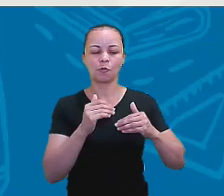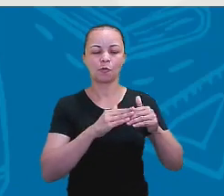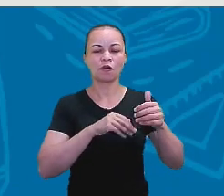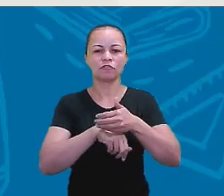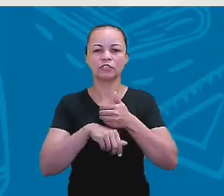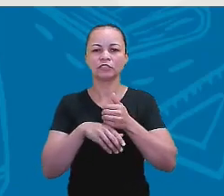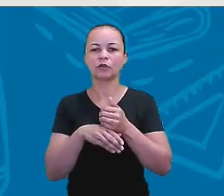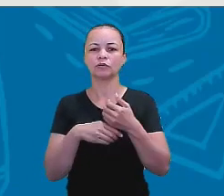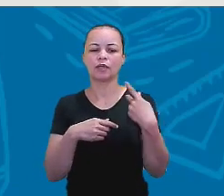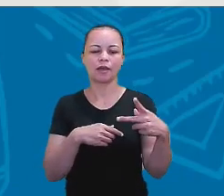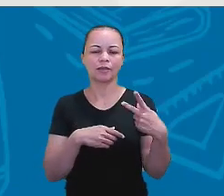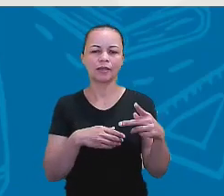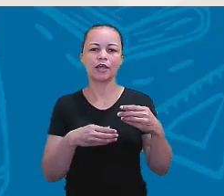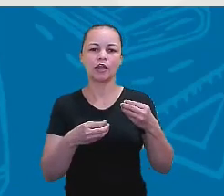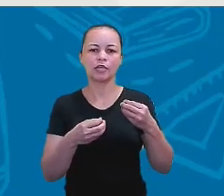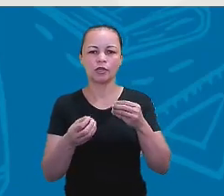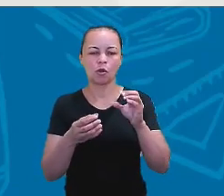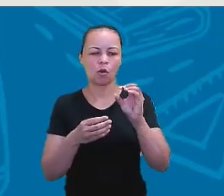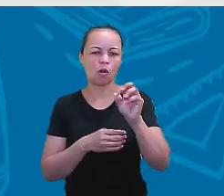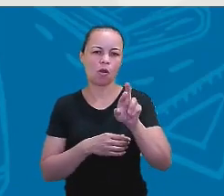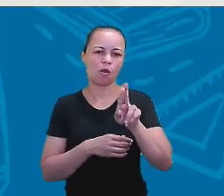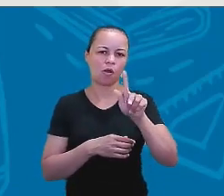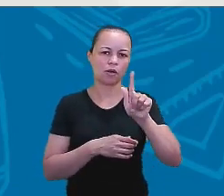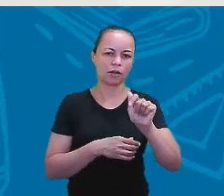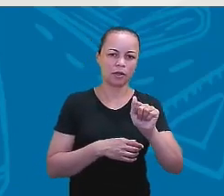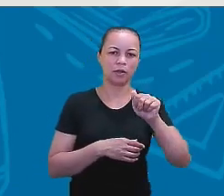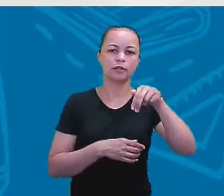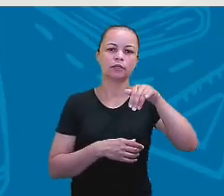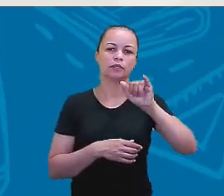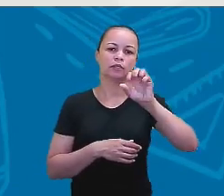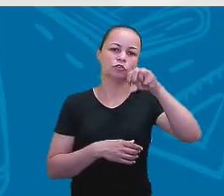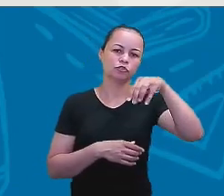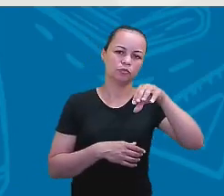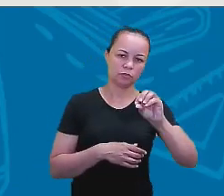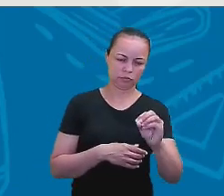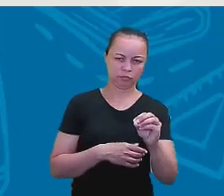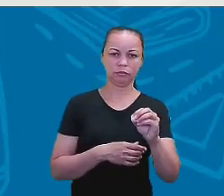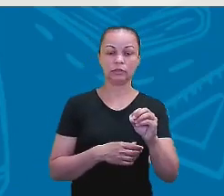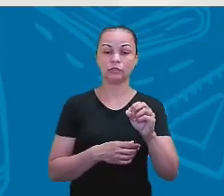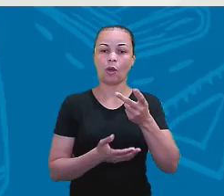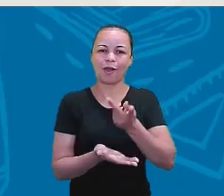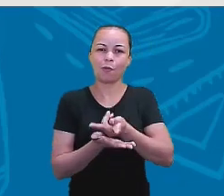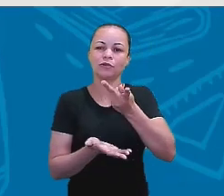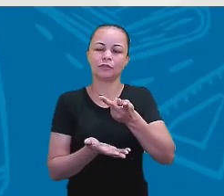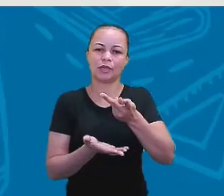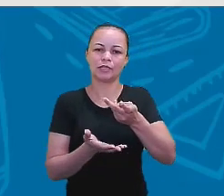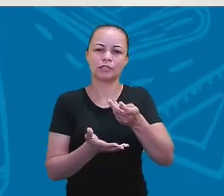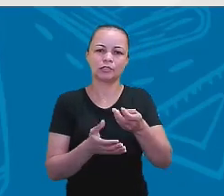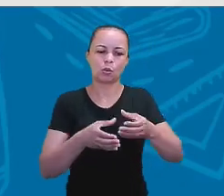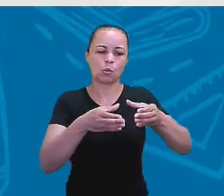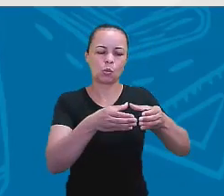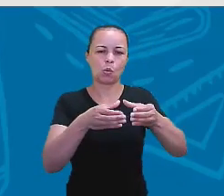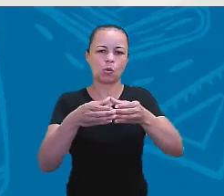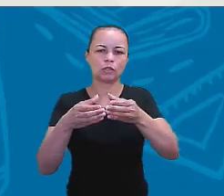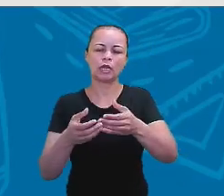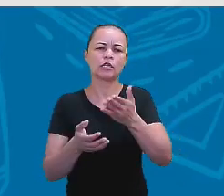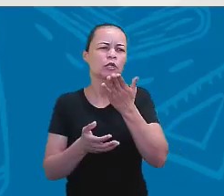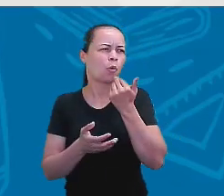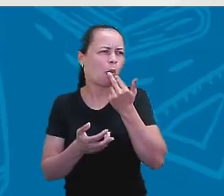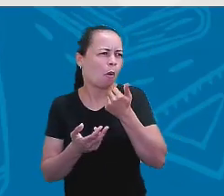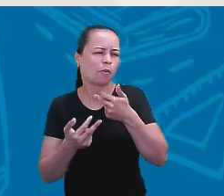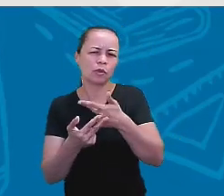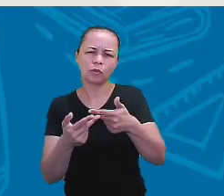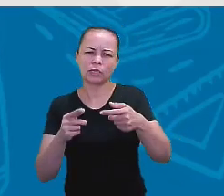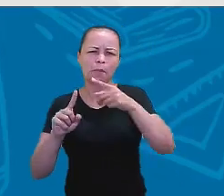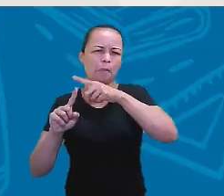organismo. Isso é o nicho ecológico dele. Um organismo que só ocorre em tal região e se alimenta de tal